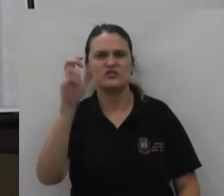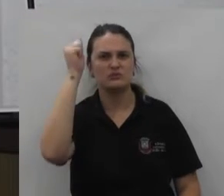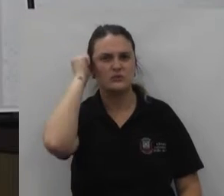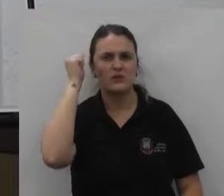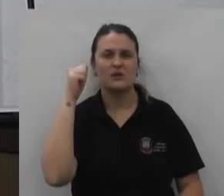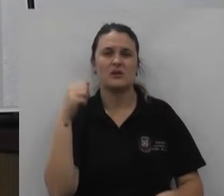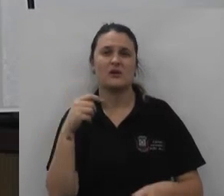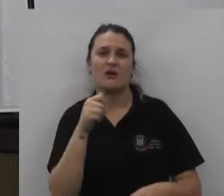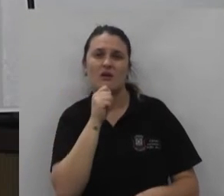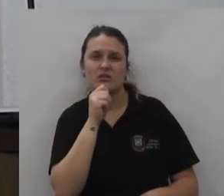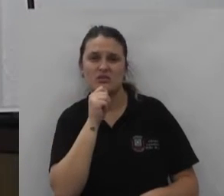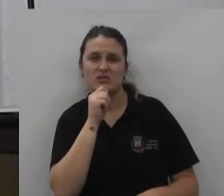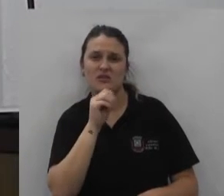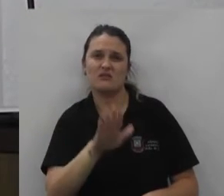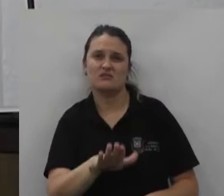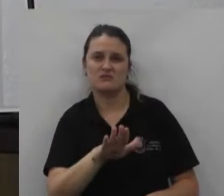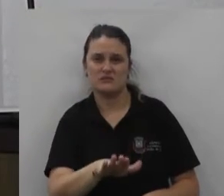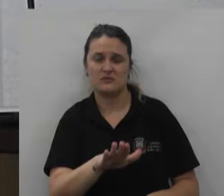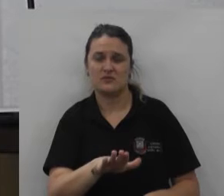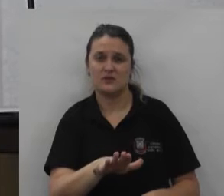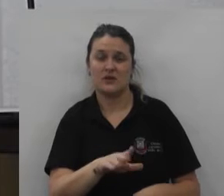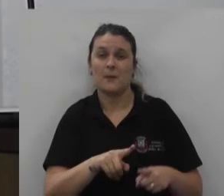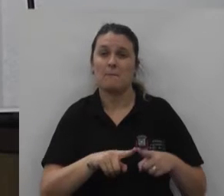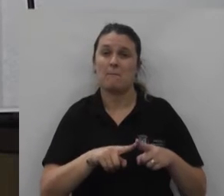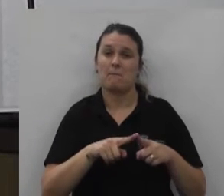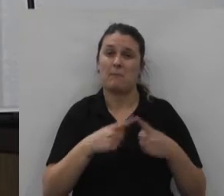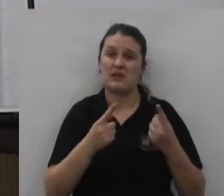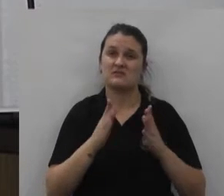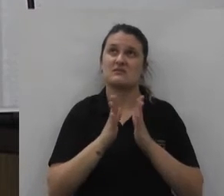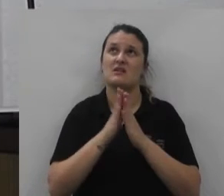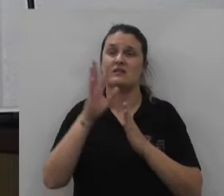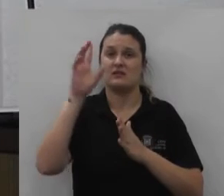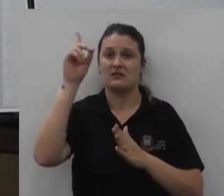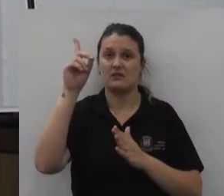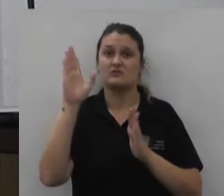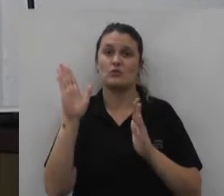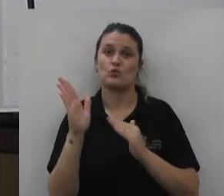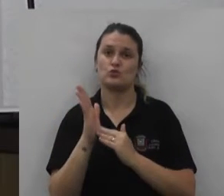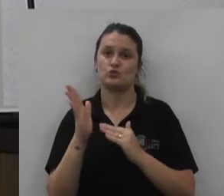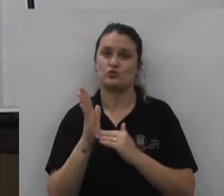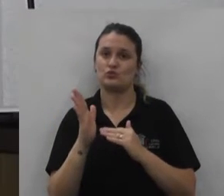vestibulares enquanto permanecer. Mas, graças a Deus, acredito que tenha